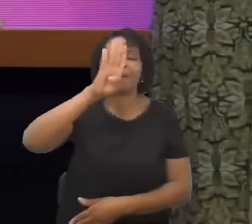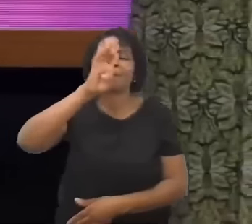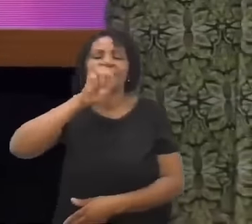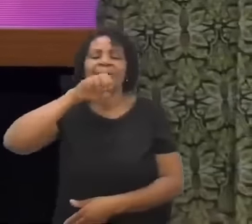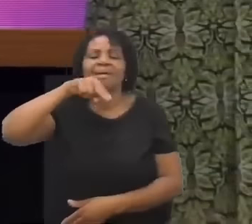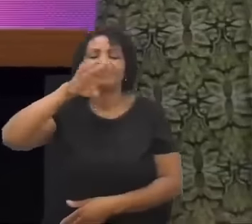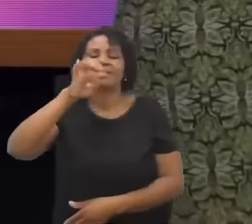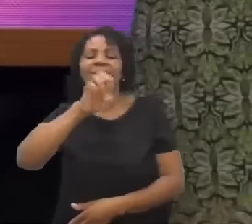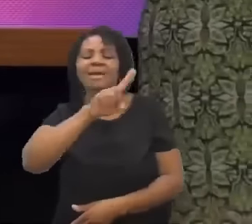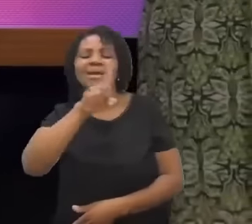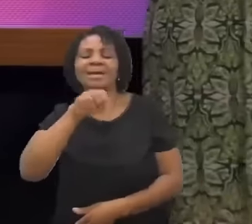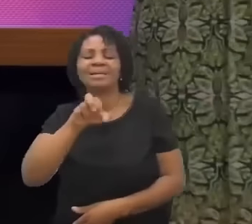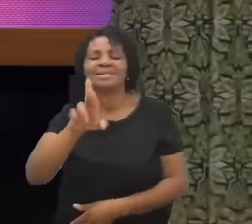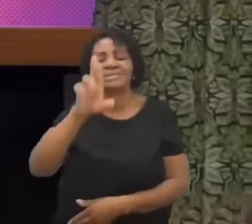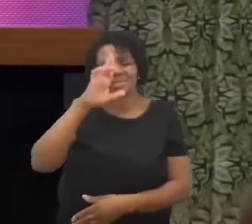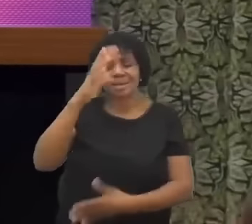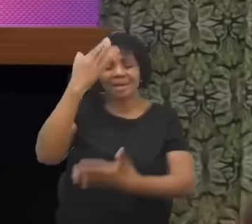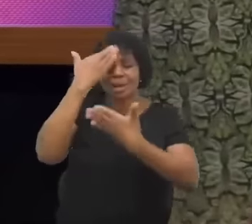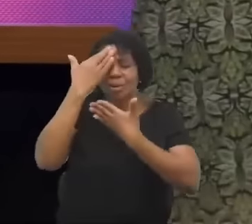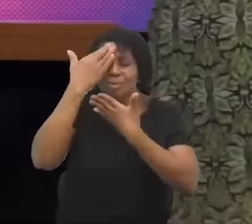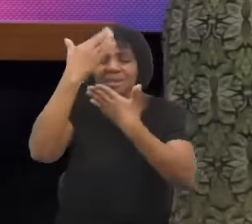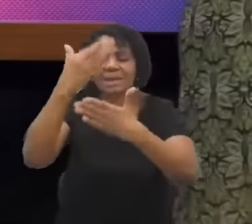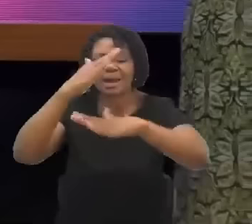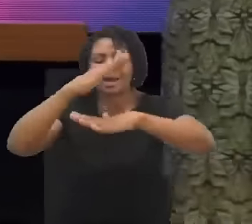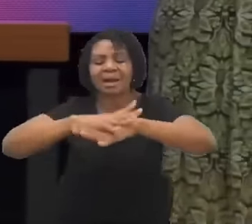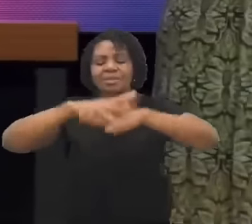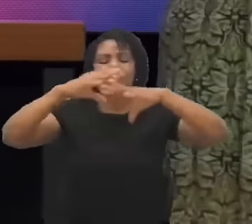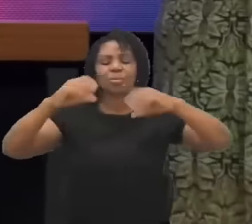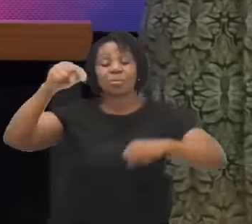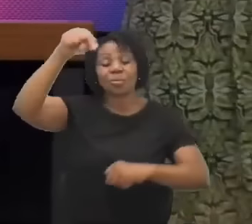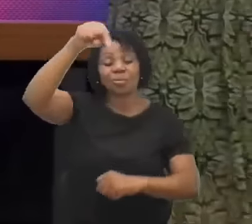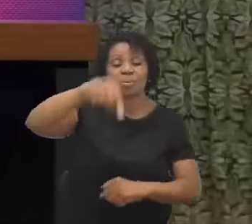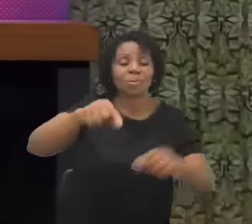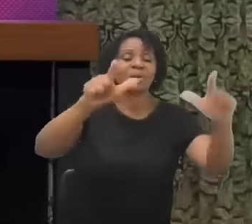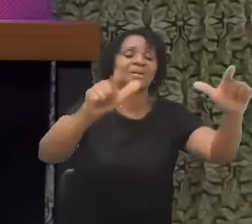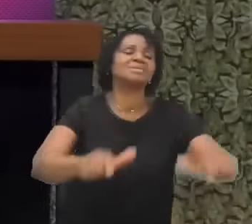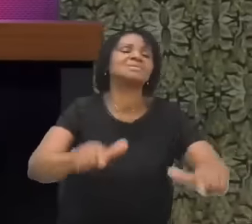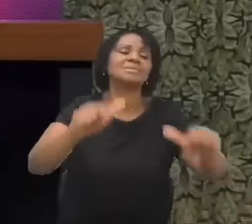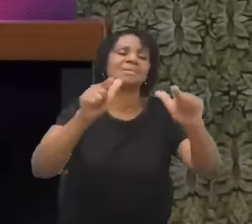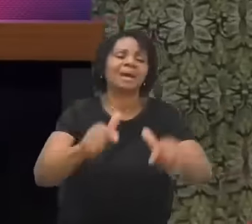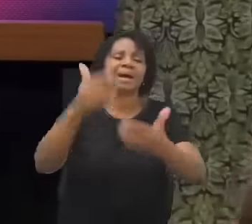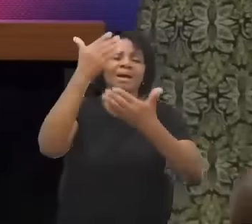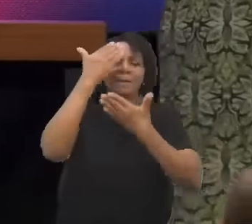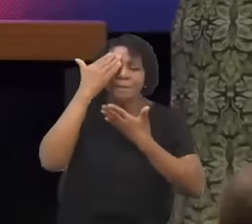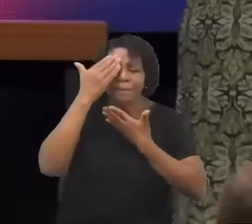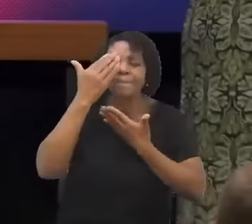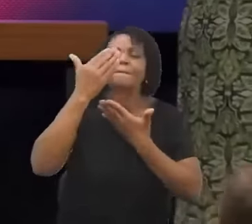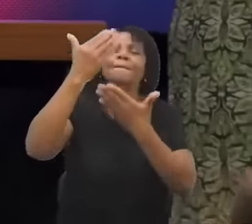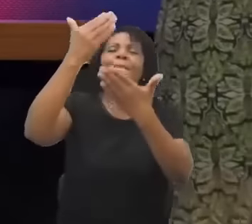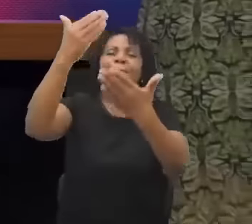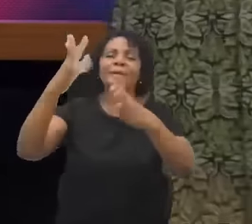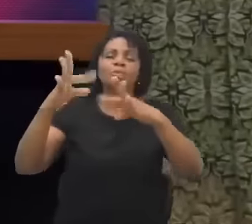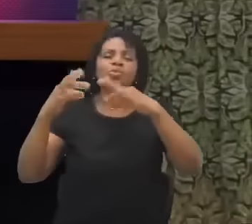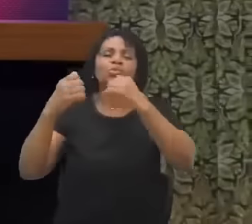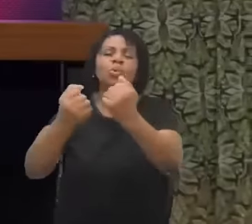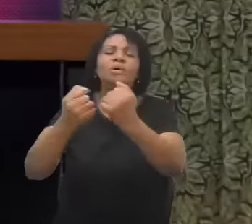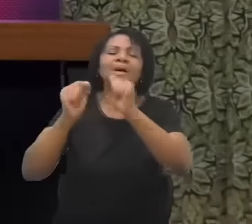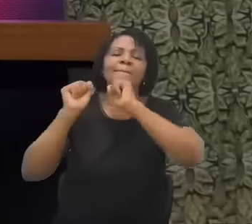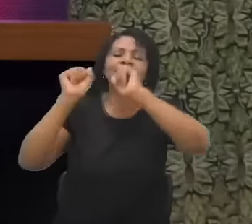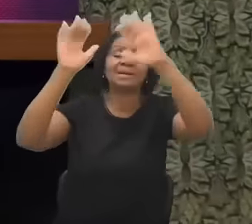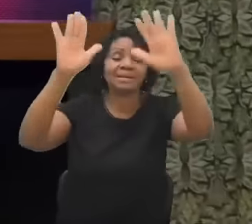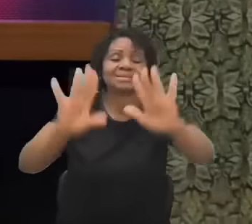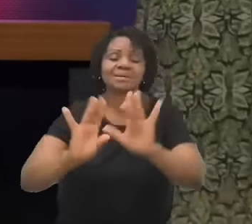ajudou. Te damos graça por todas as curas que já aconteceram neste lugar. Te damos graças por toda a provisão que o